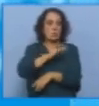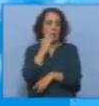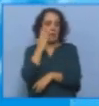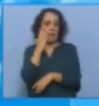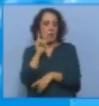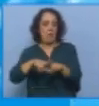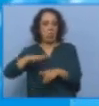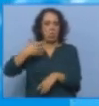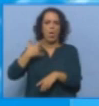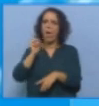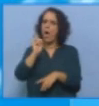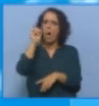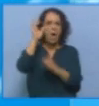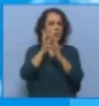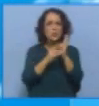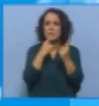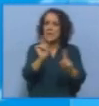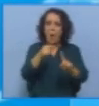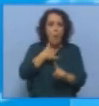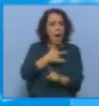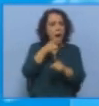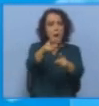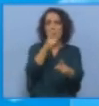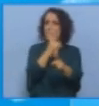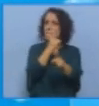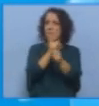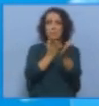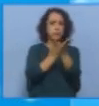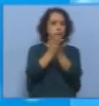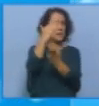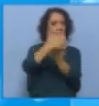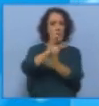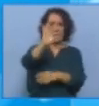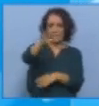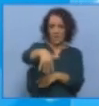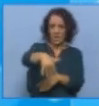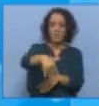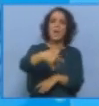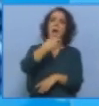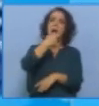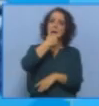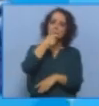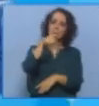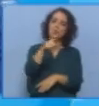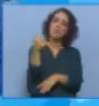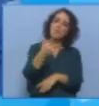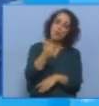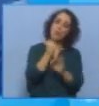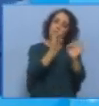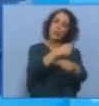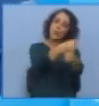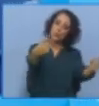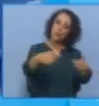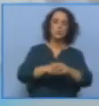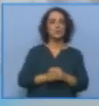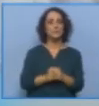mas Jesus aquilo que nos diz é, não, eu amo-te, eu dou-te a farinha até ao fim, o alimento até ao fim, para que tu também possas ser generoso com outros.